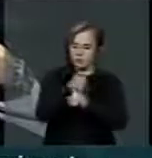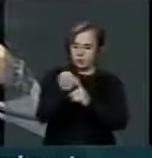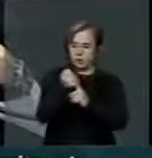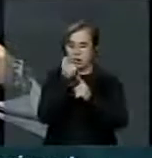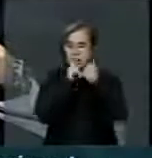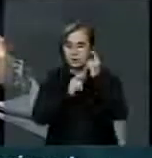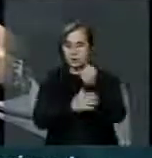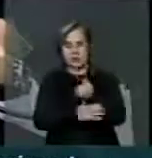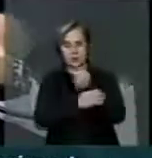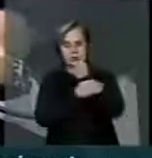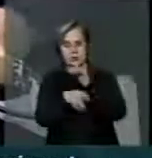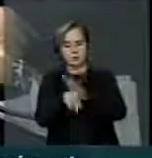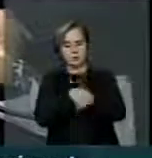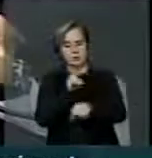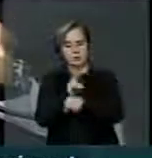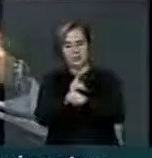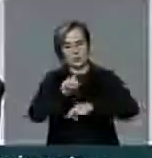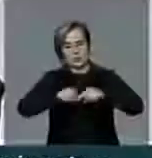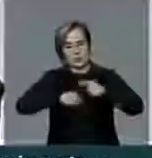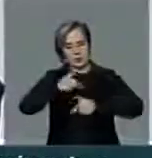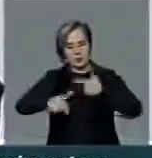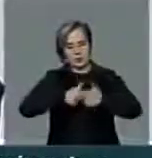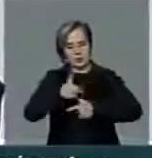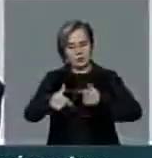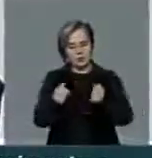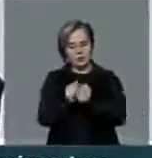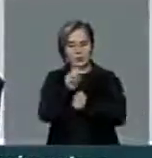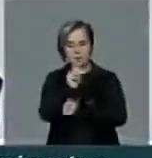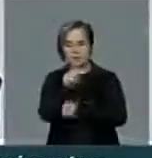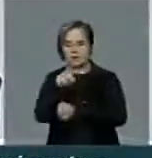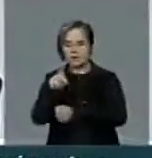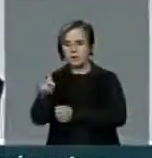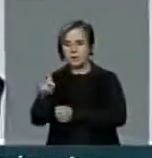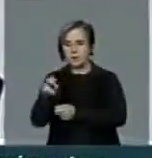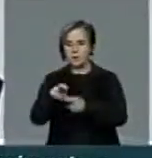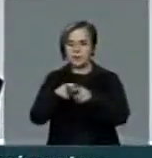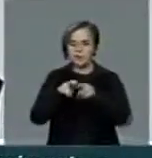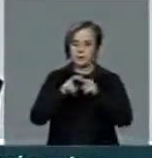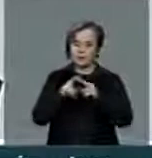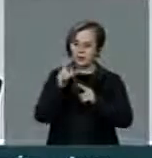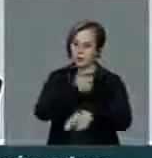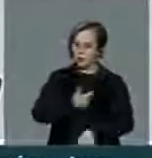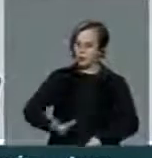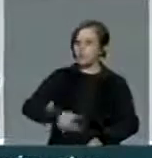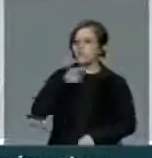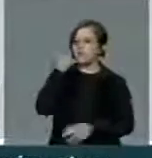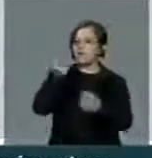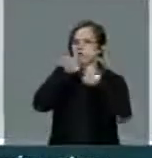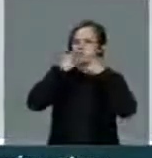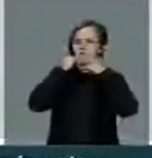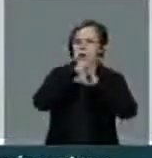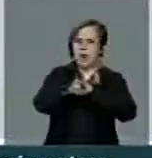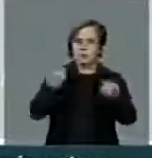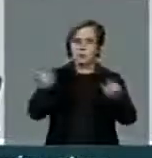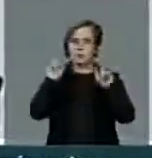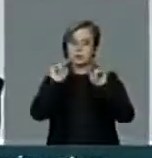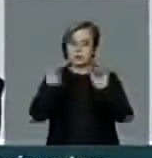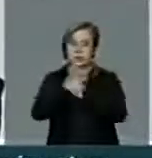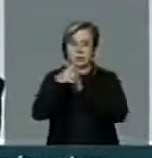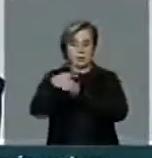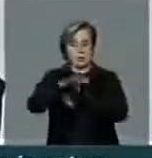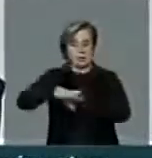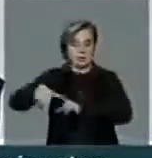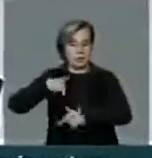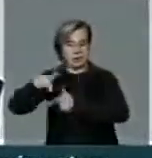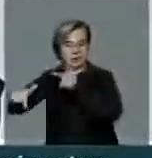assegurar a permanência das atividades em APP. Por isso é que, quando não é o que o governo declarou, é que se aquelas